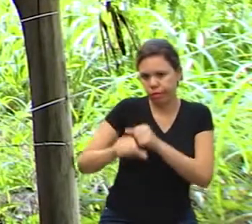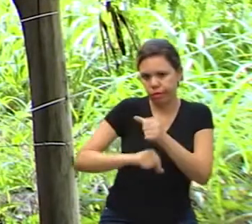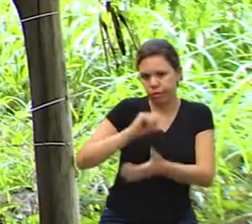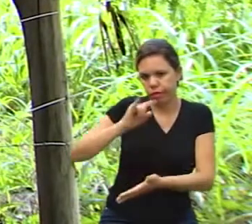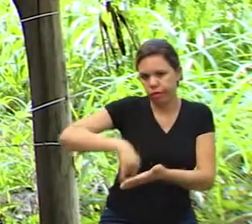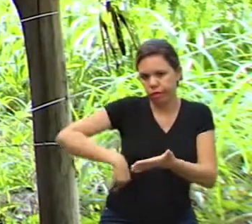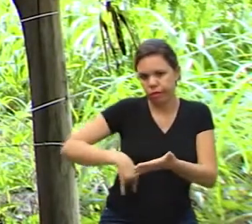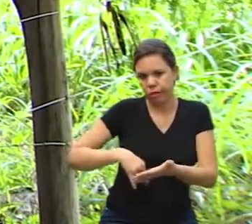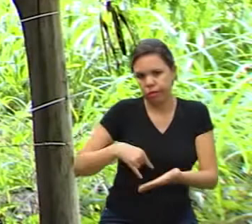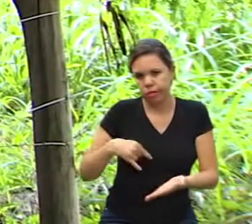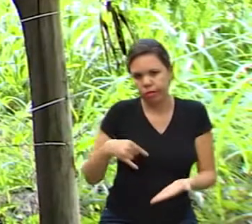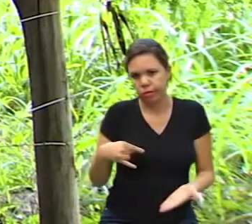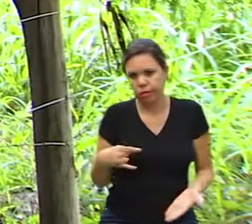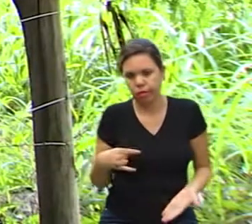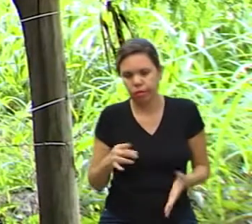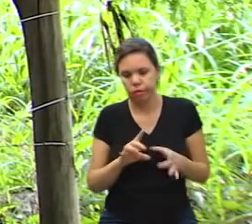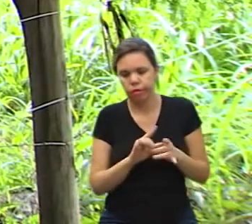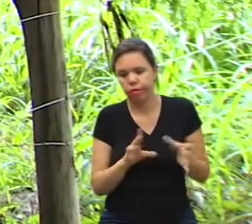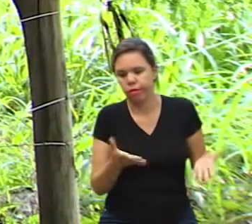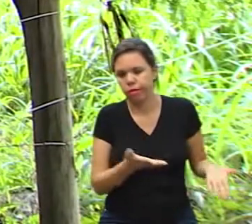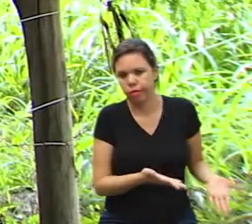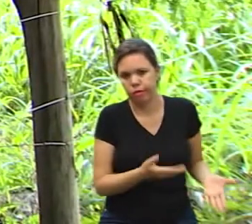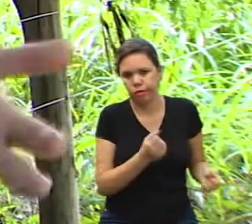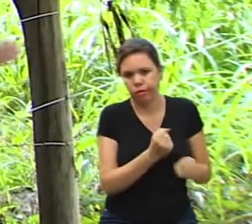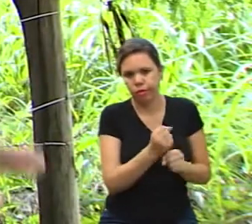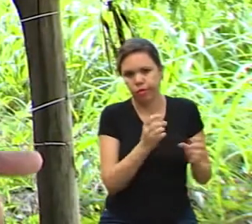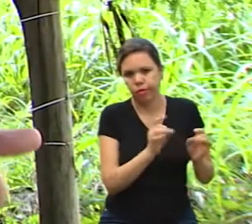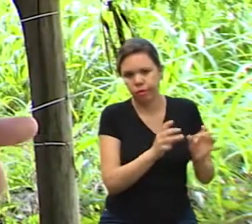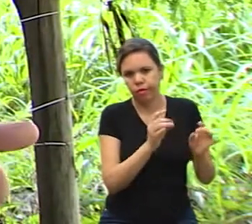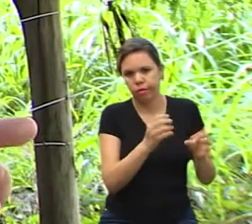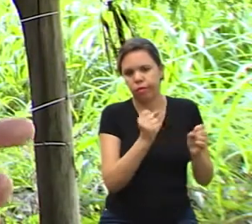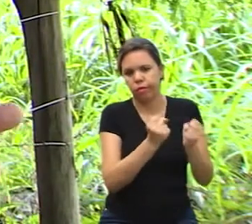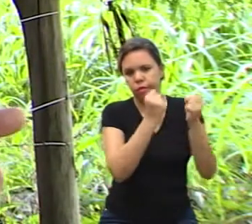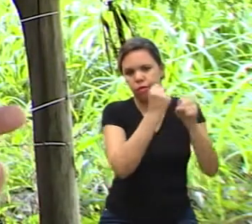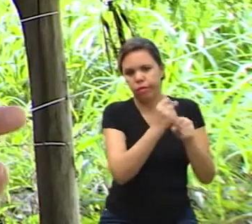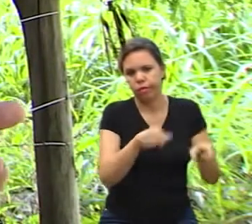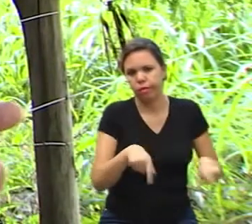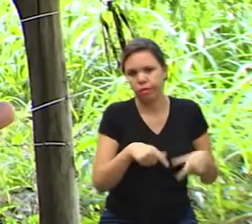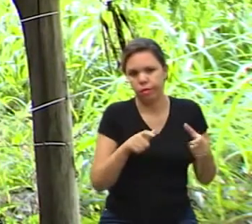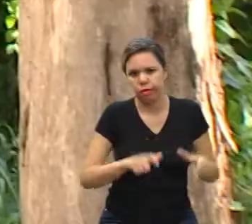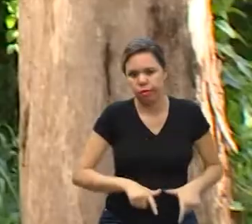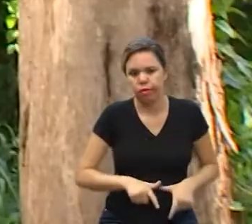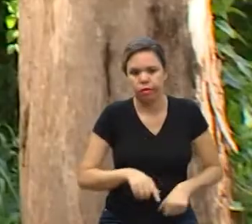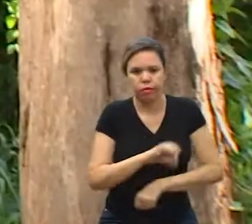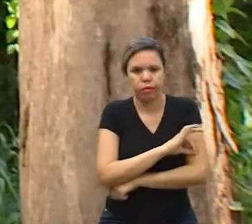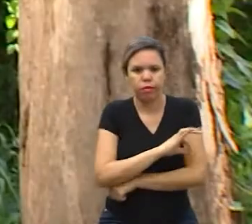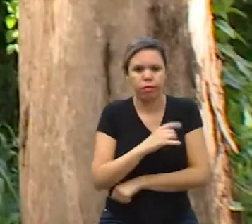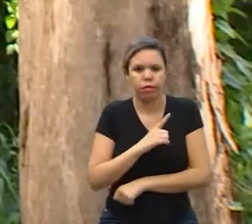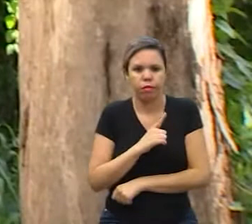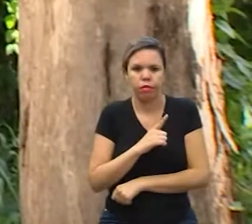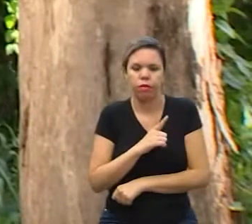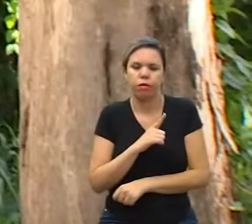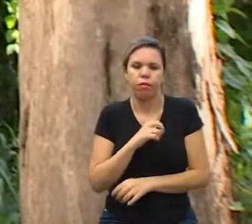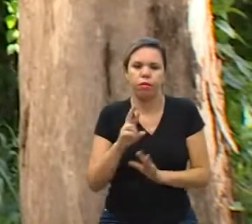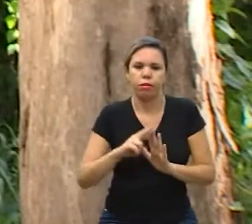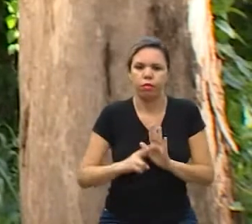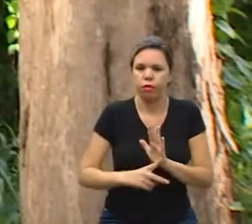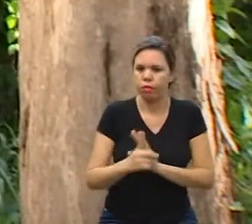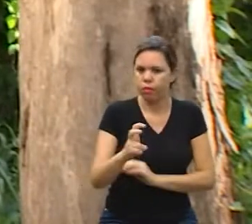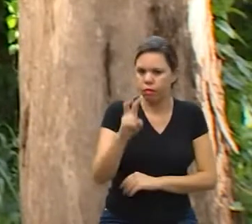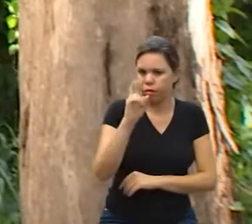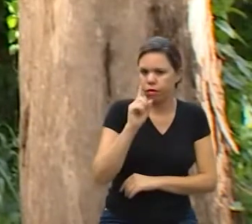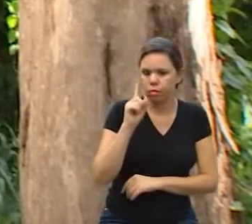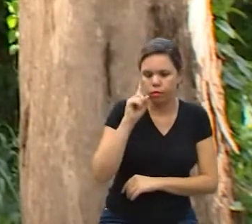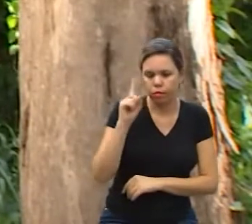de destombamento e permitir a comercialização das áreas. O Executivo tem o prazo regimental